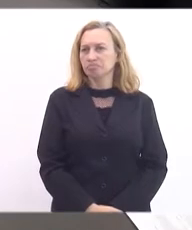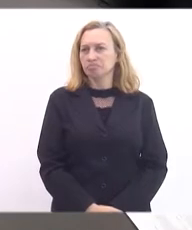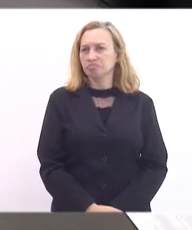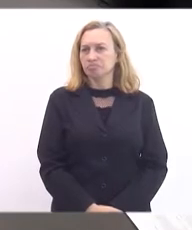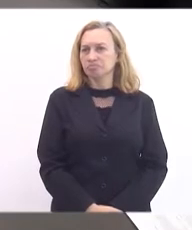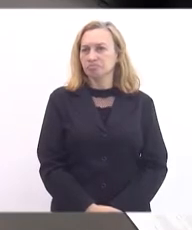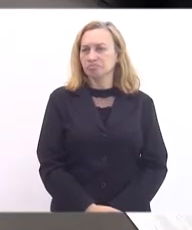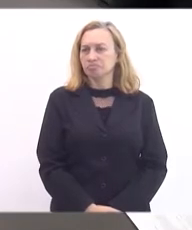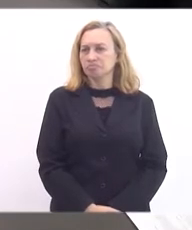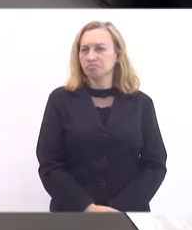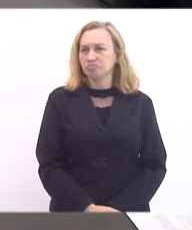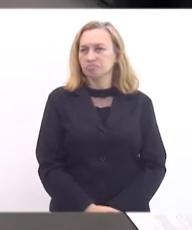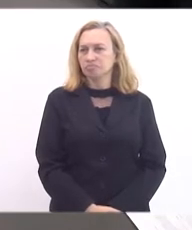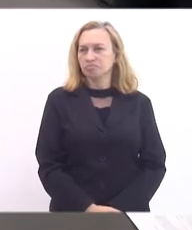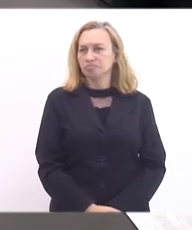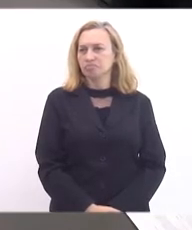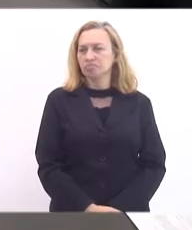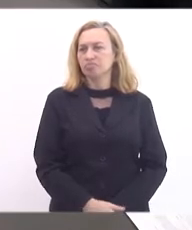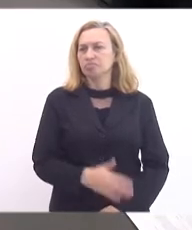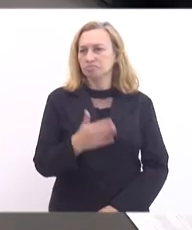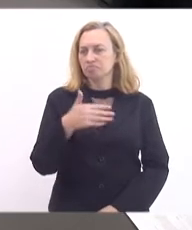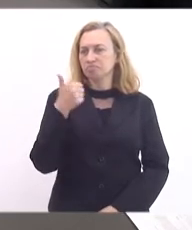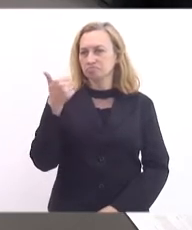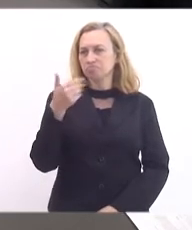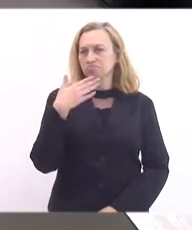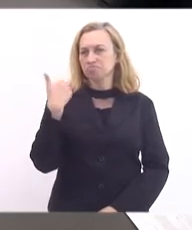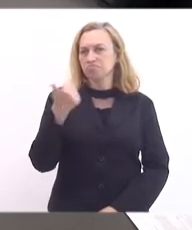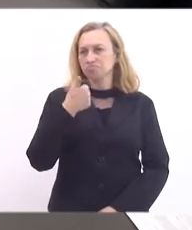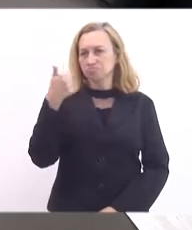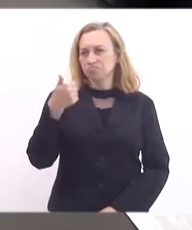mesmo rebatido Chico melhor